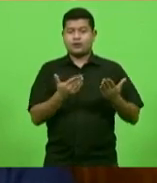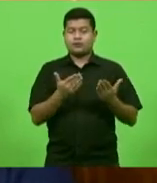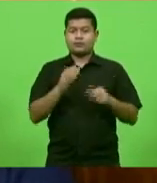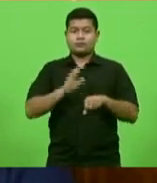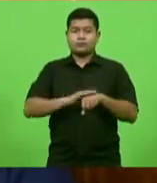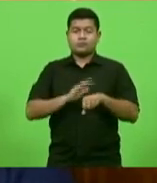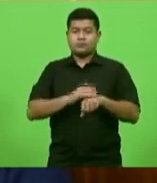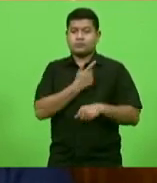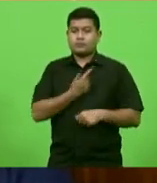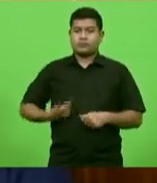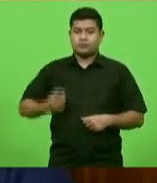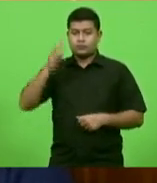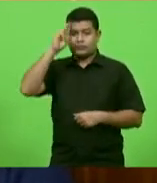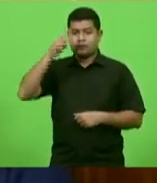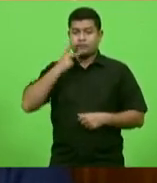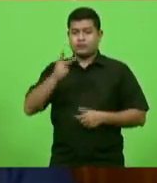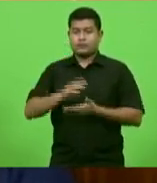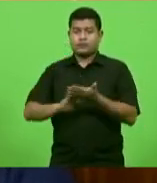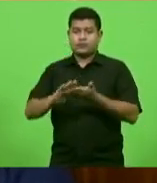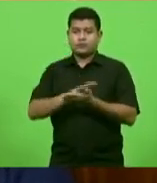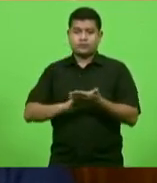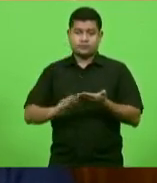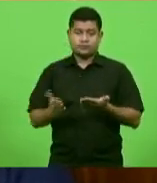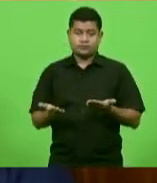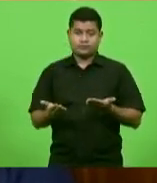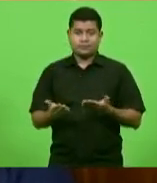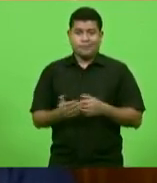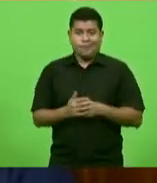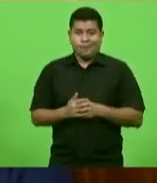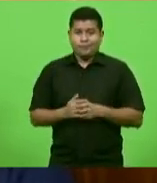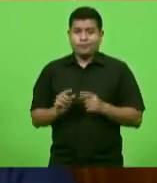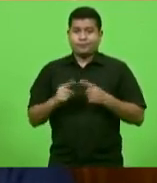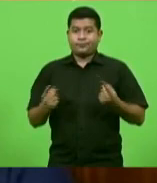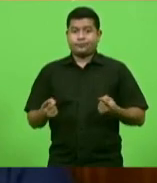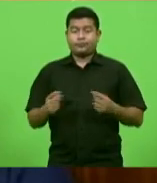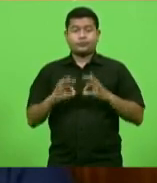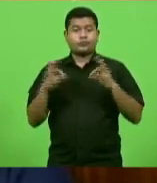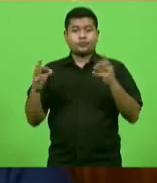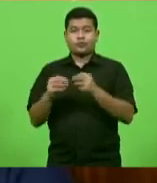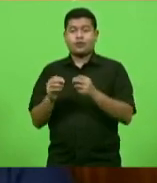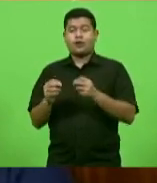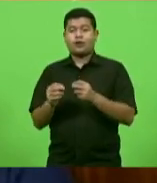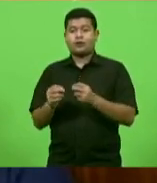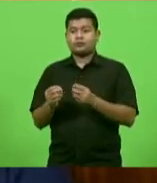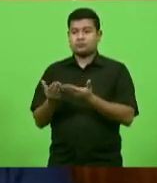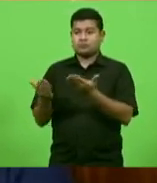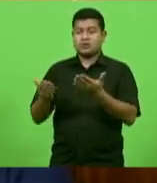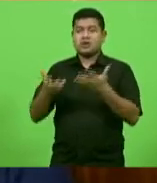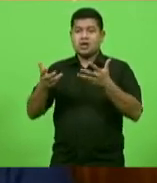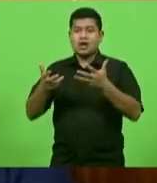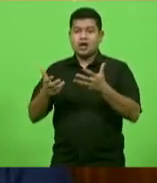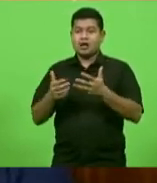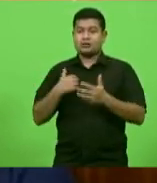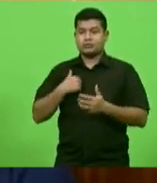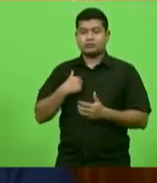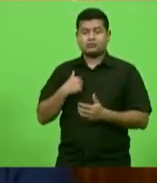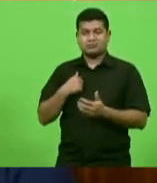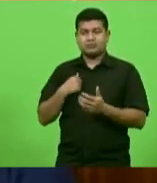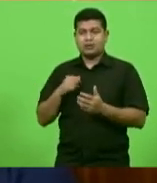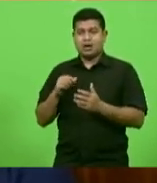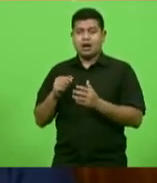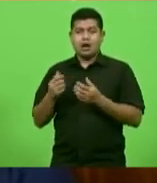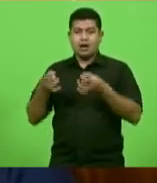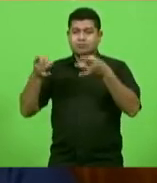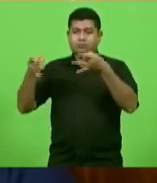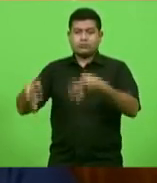por parte do governador do Estado. Ou seja, todos saíram porque quiseram sair. Mas